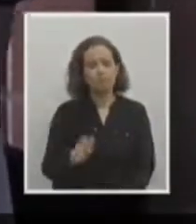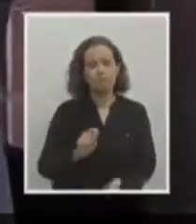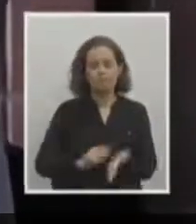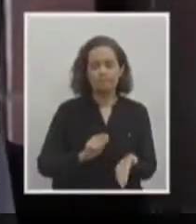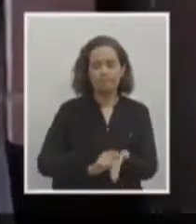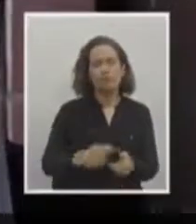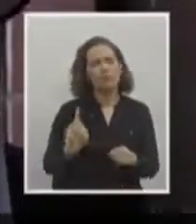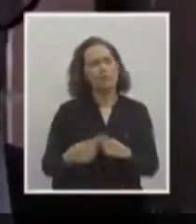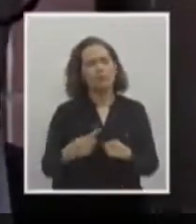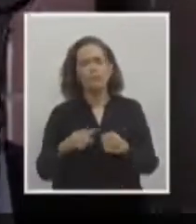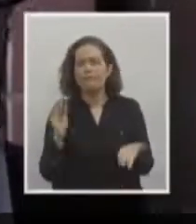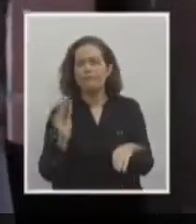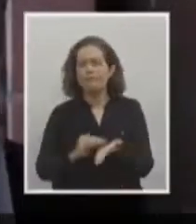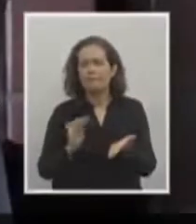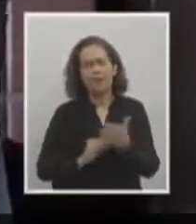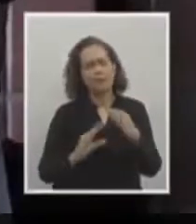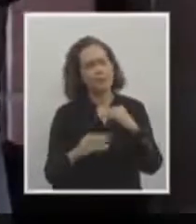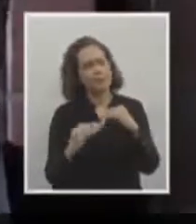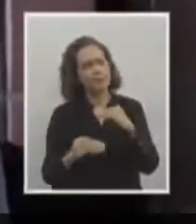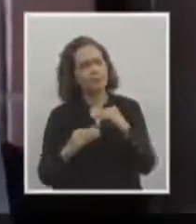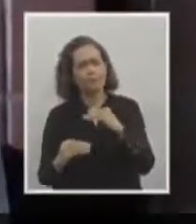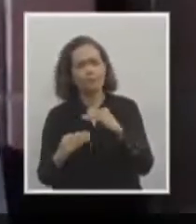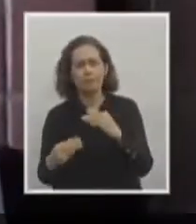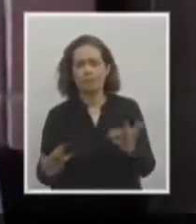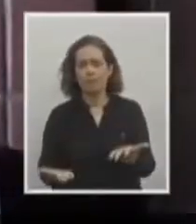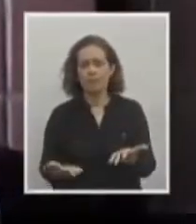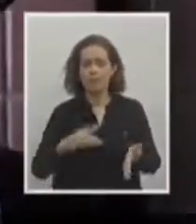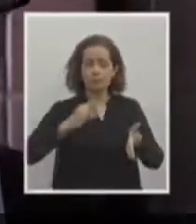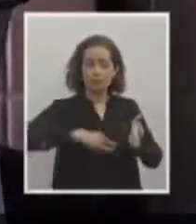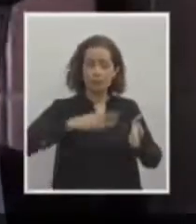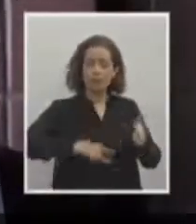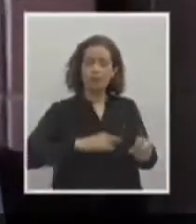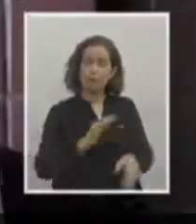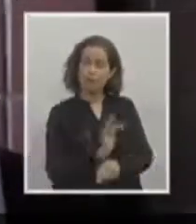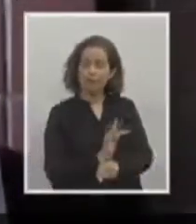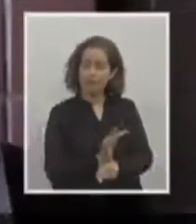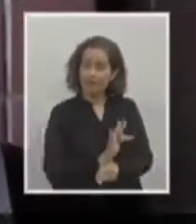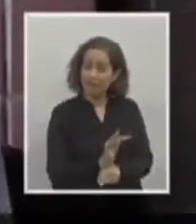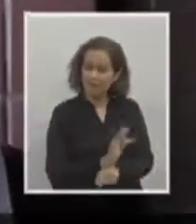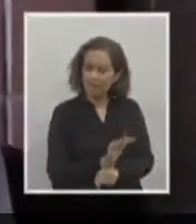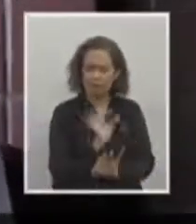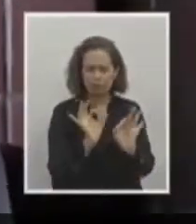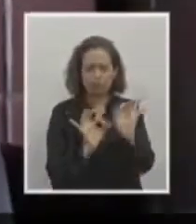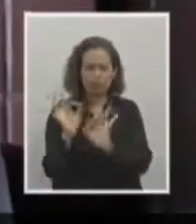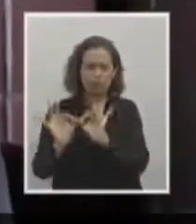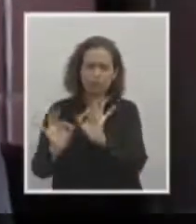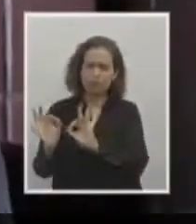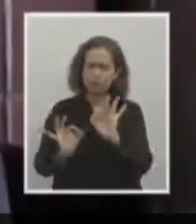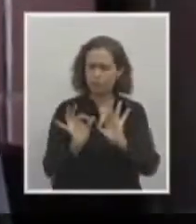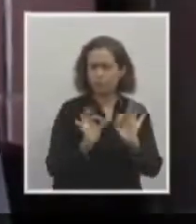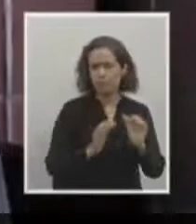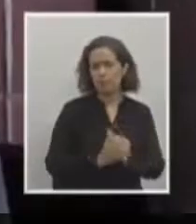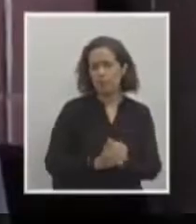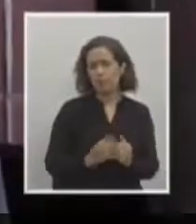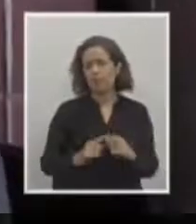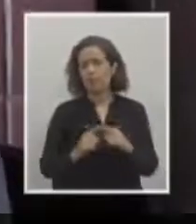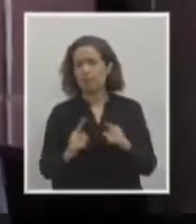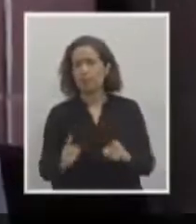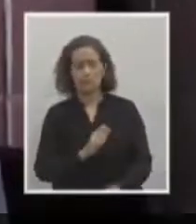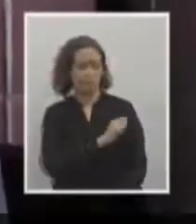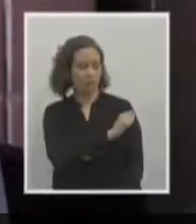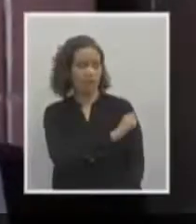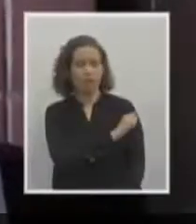que sustentem e por se tratar de uma nota técnica elaborada para atender não o bem-estar dos alunos. Os alunos não